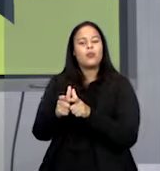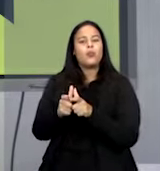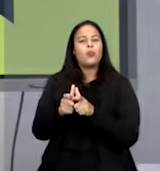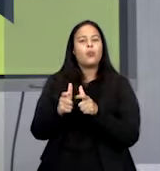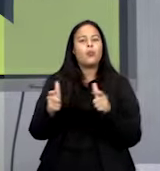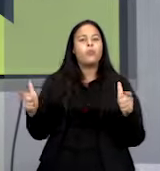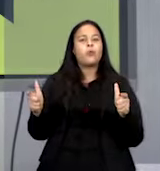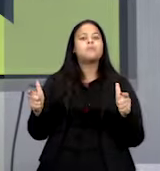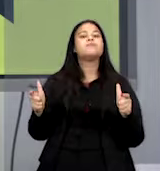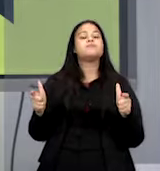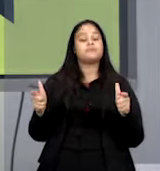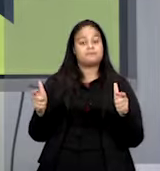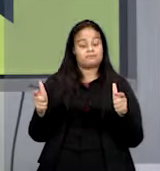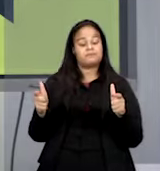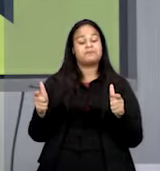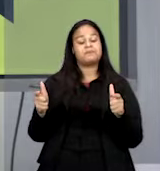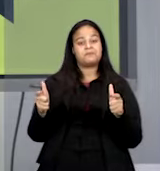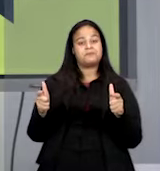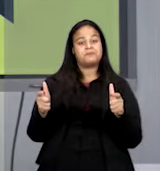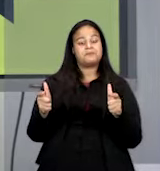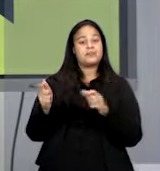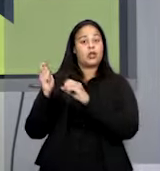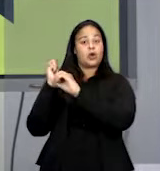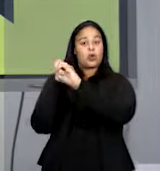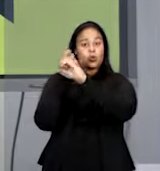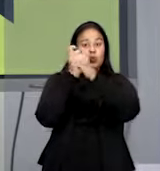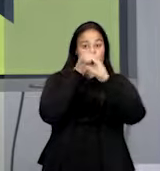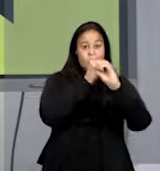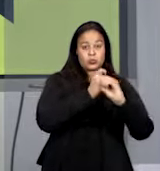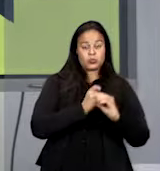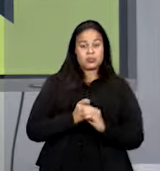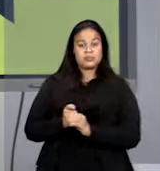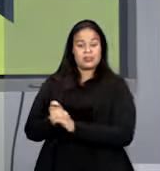as construções são uma